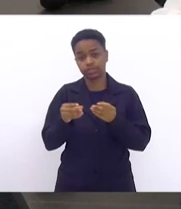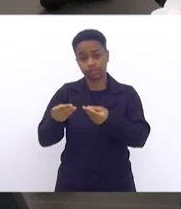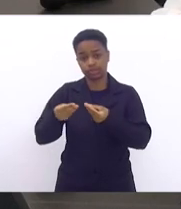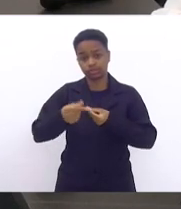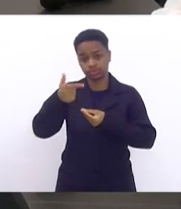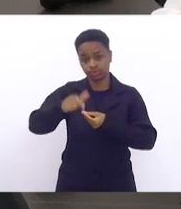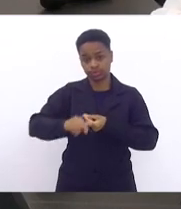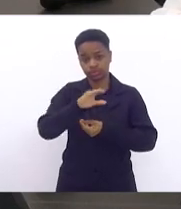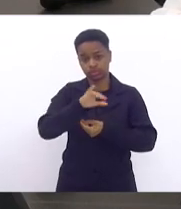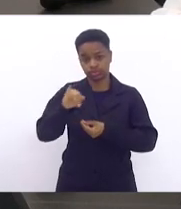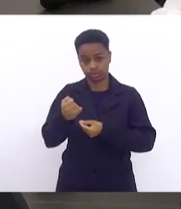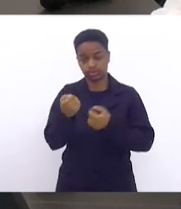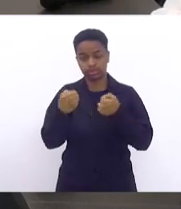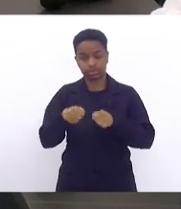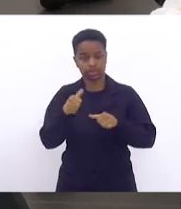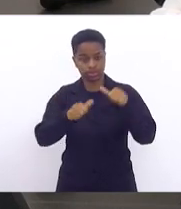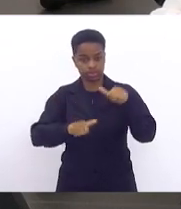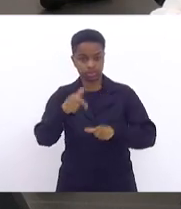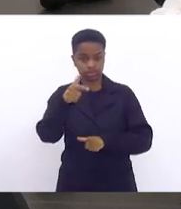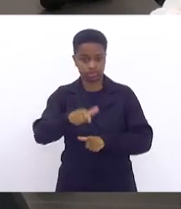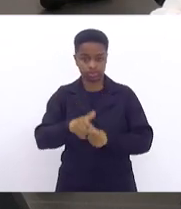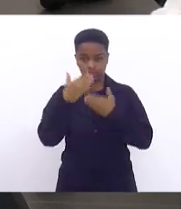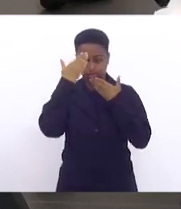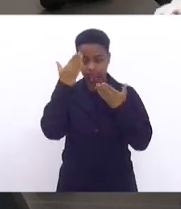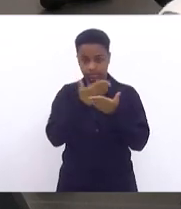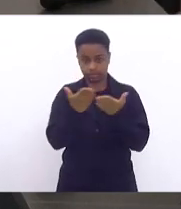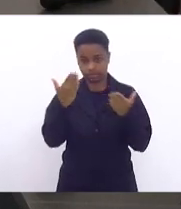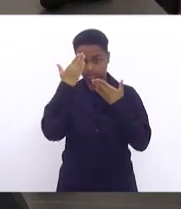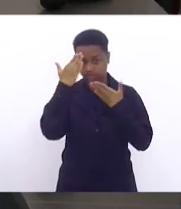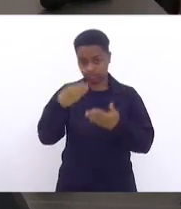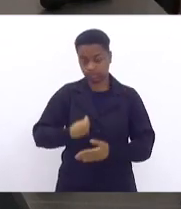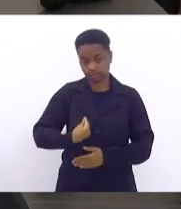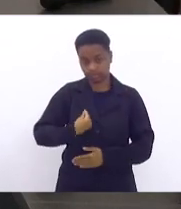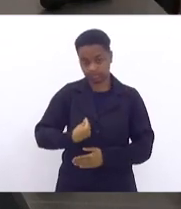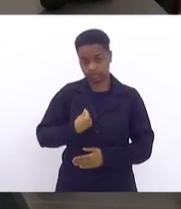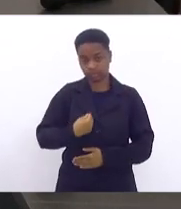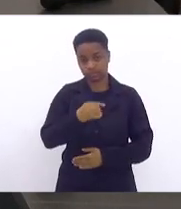para reapreciação. Obrigado a